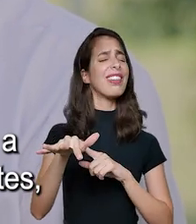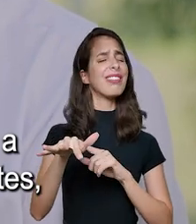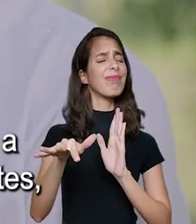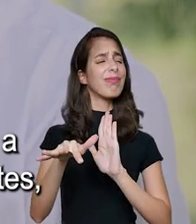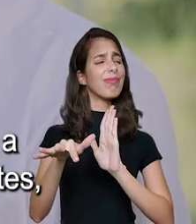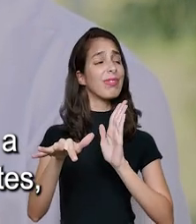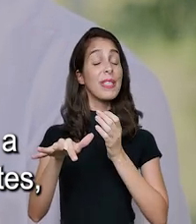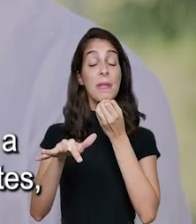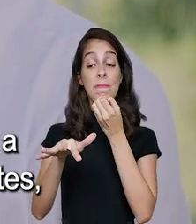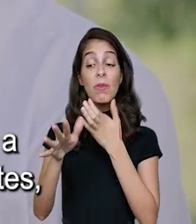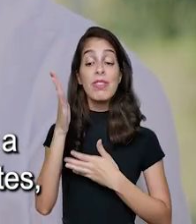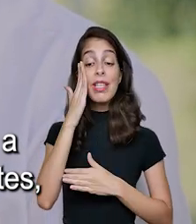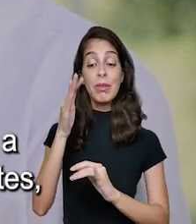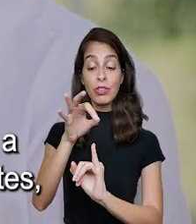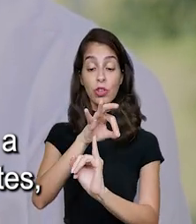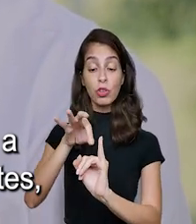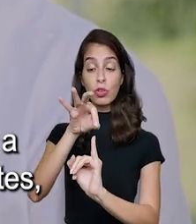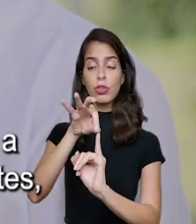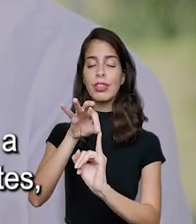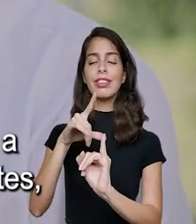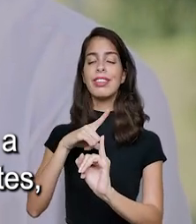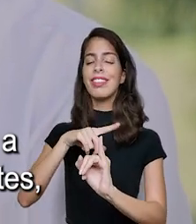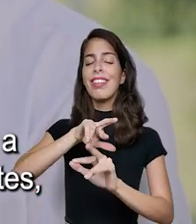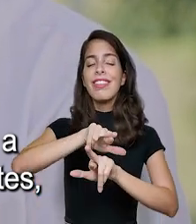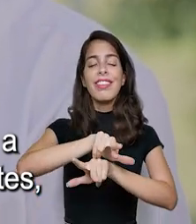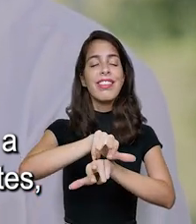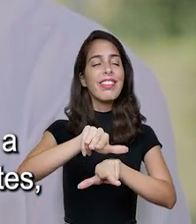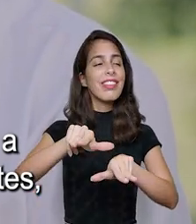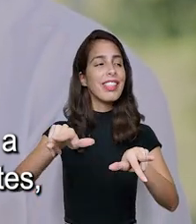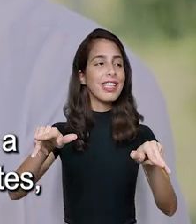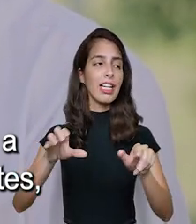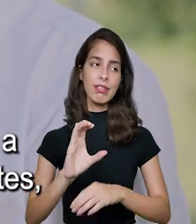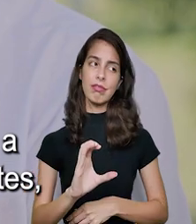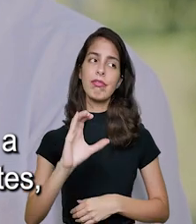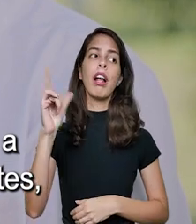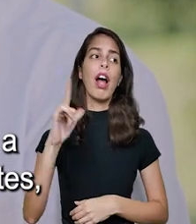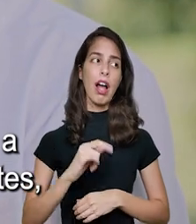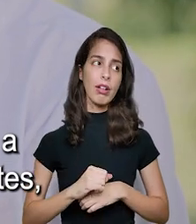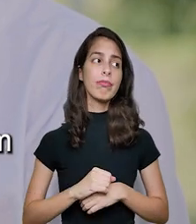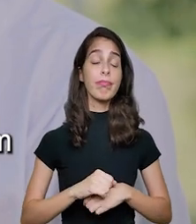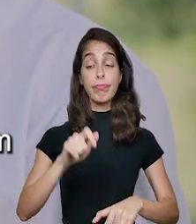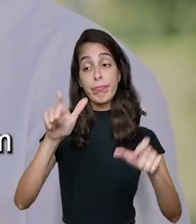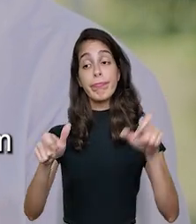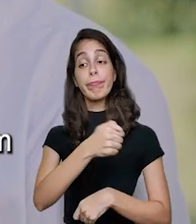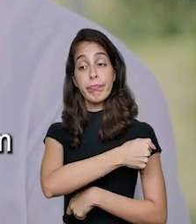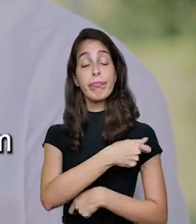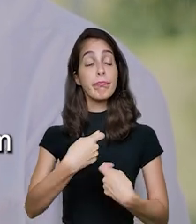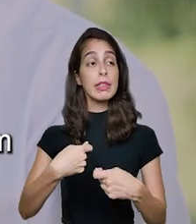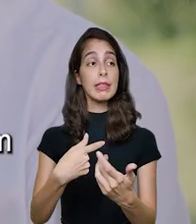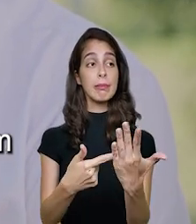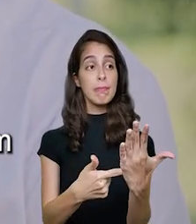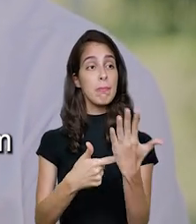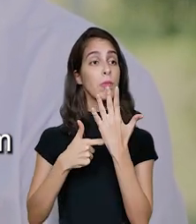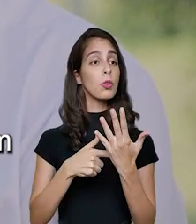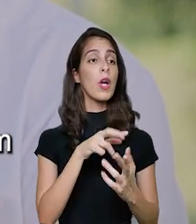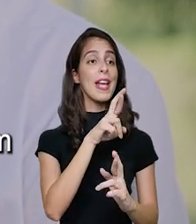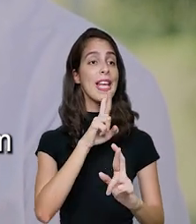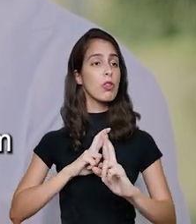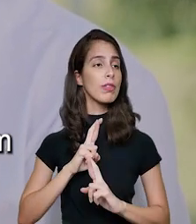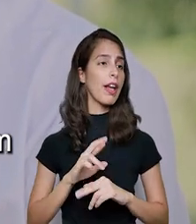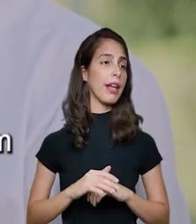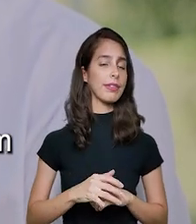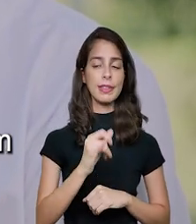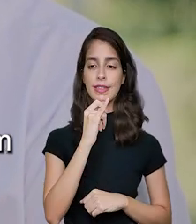acolhe né a todos os estudantes Claro com resultados importantes né resultado do ENEM das